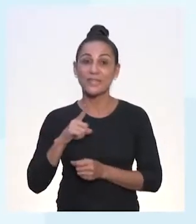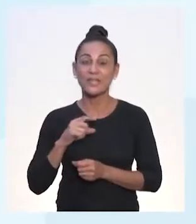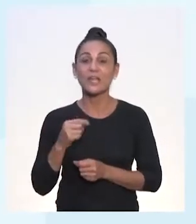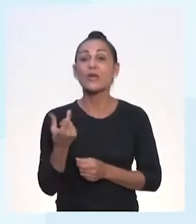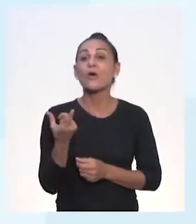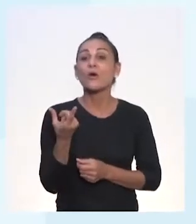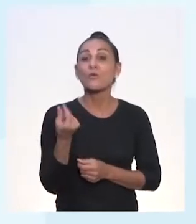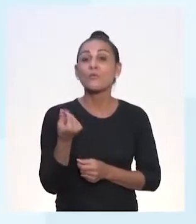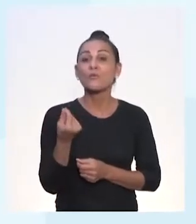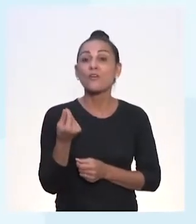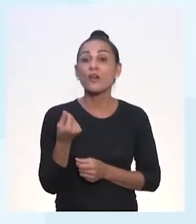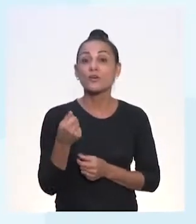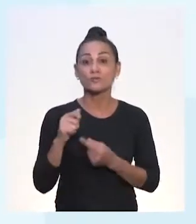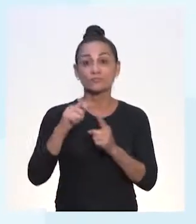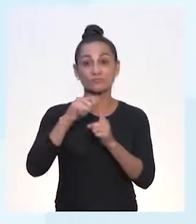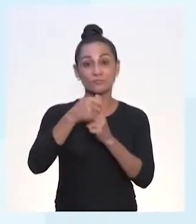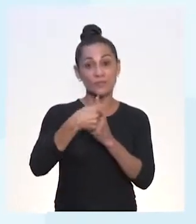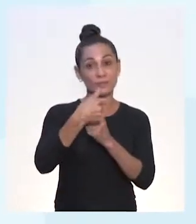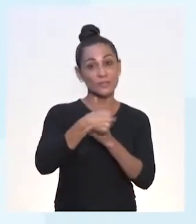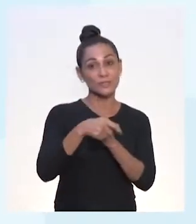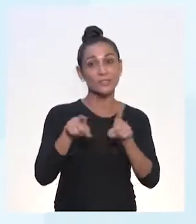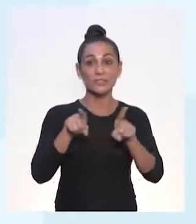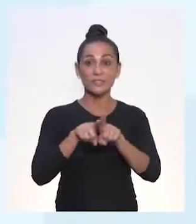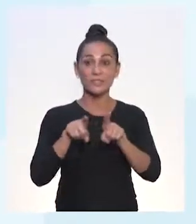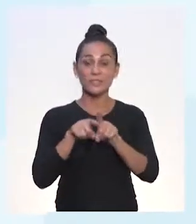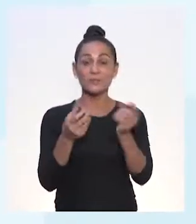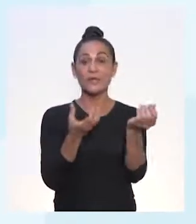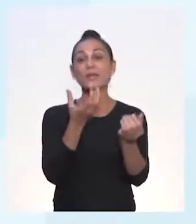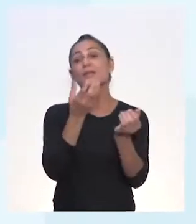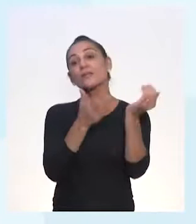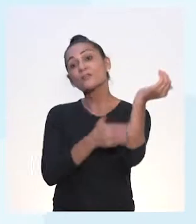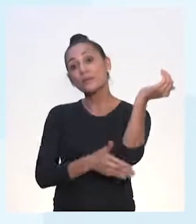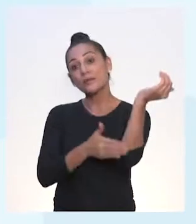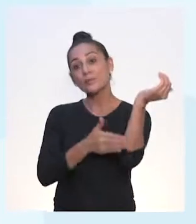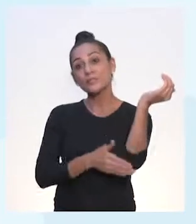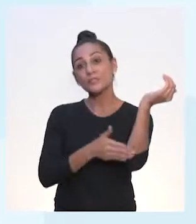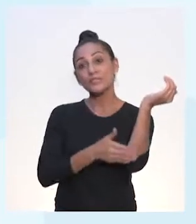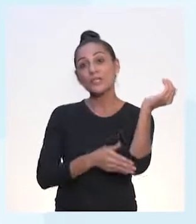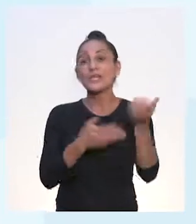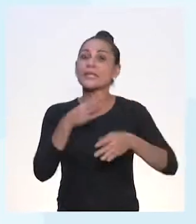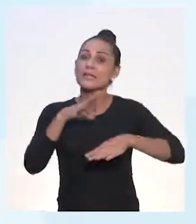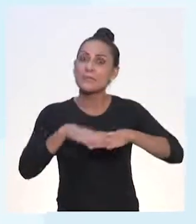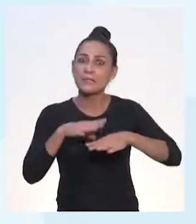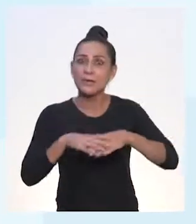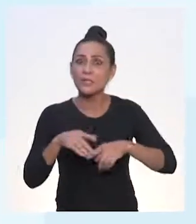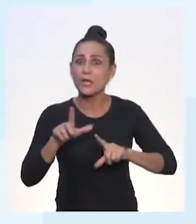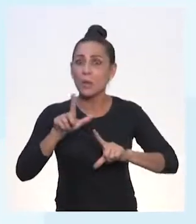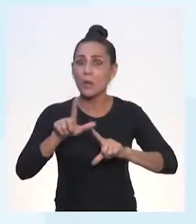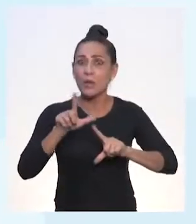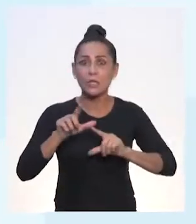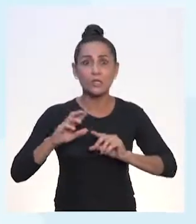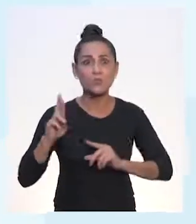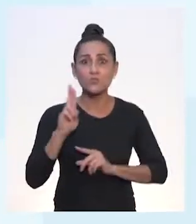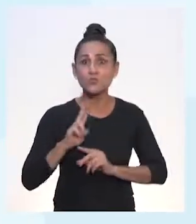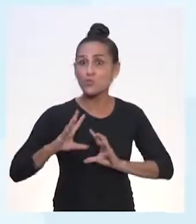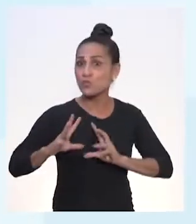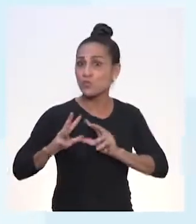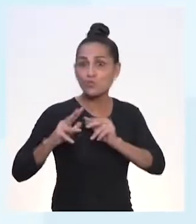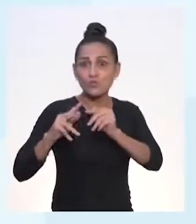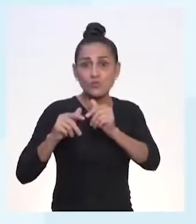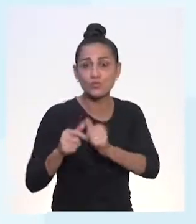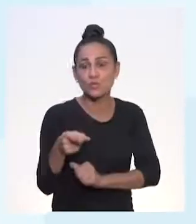o valor lá da banana e do abacaxi. E na matemática a gente coloca a letra para tudo, né, Osmar? Sim. Então a gente colocou